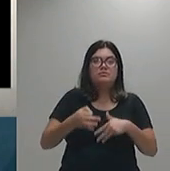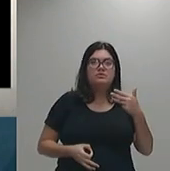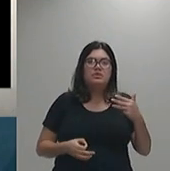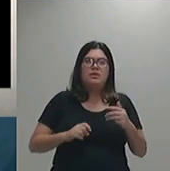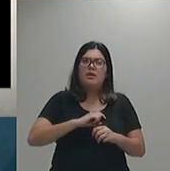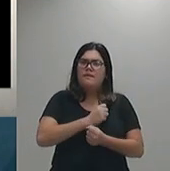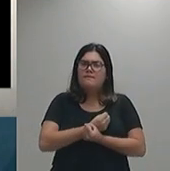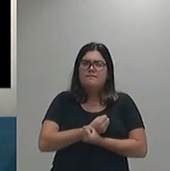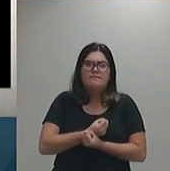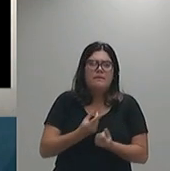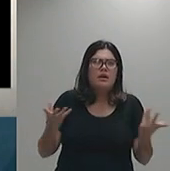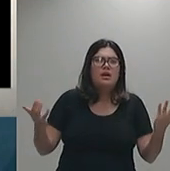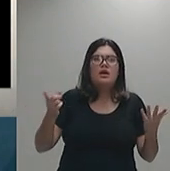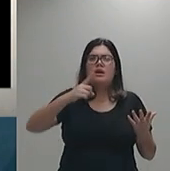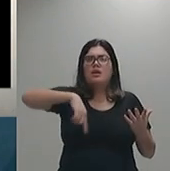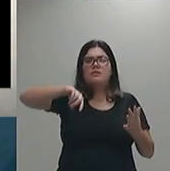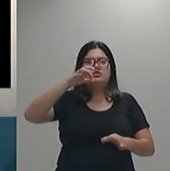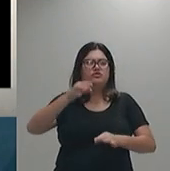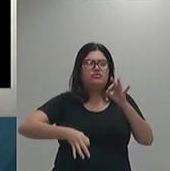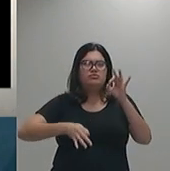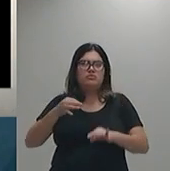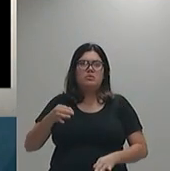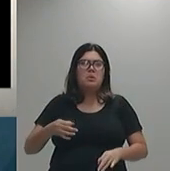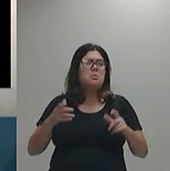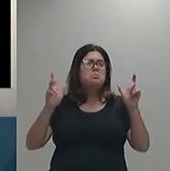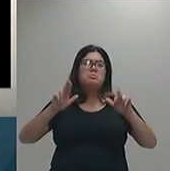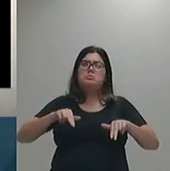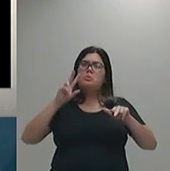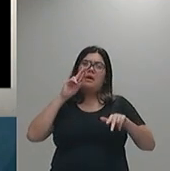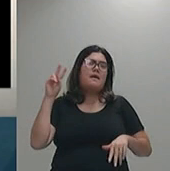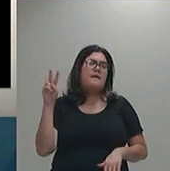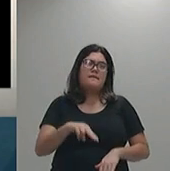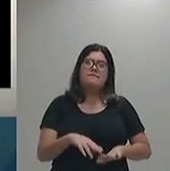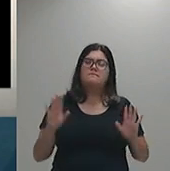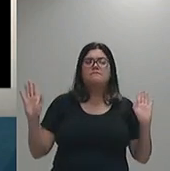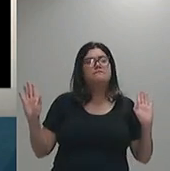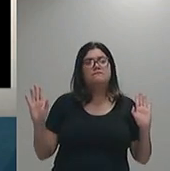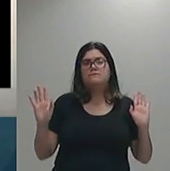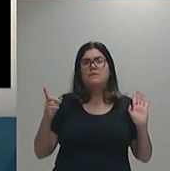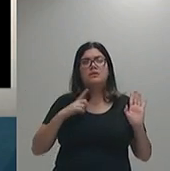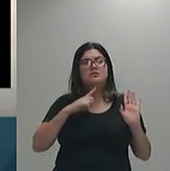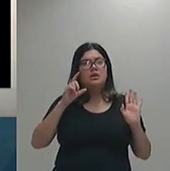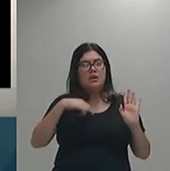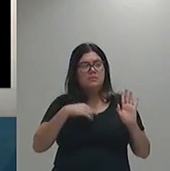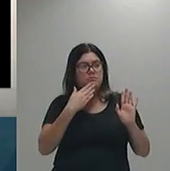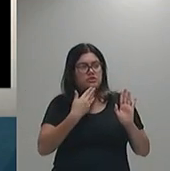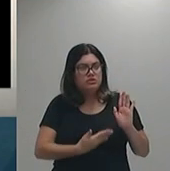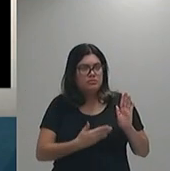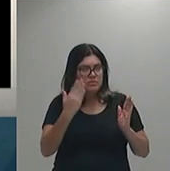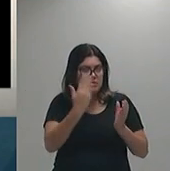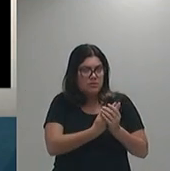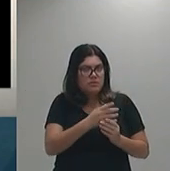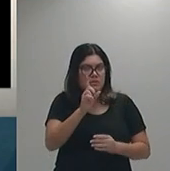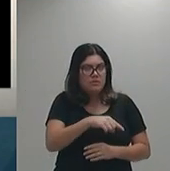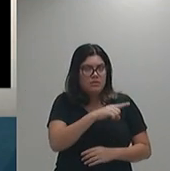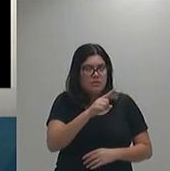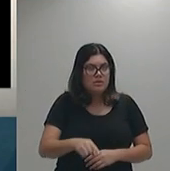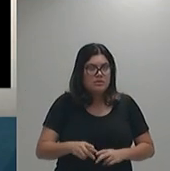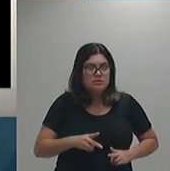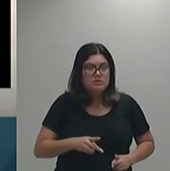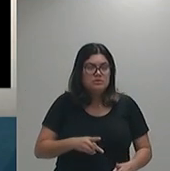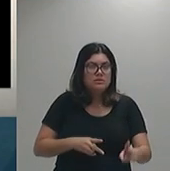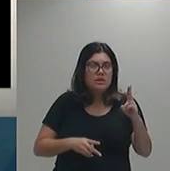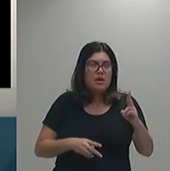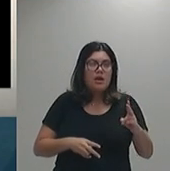julgam aqui onde já se viu isso mas hipótese de independência e é sempre o primeiro para sempre o processo